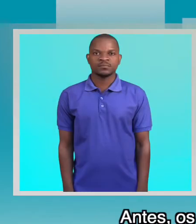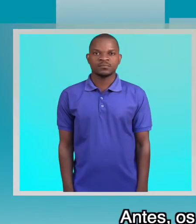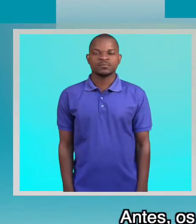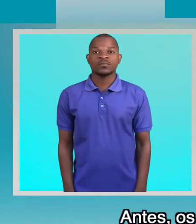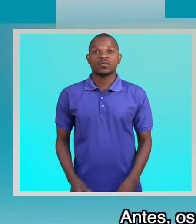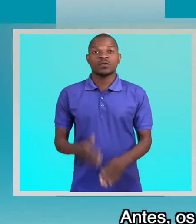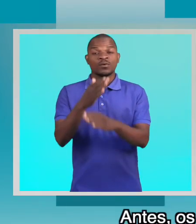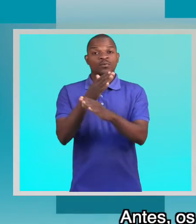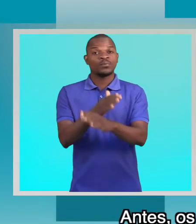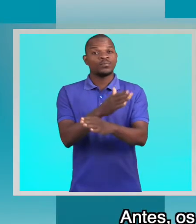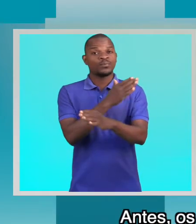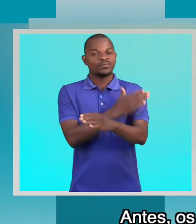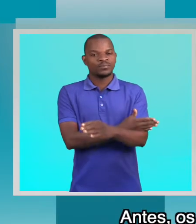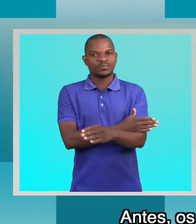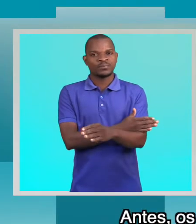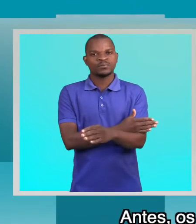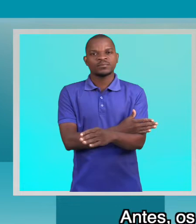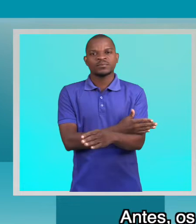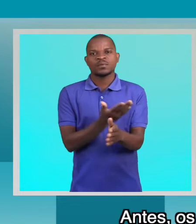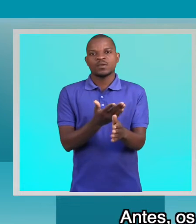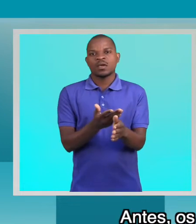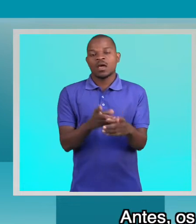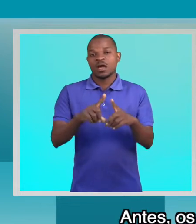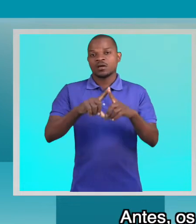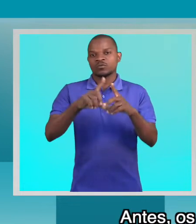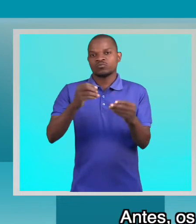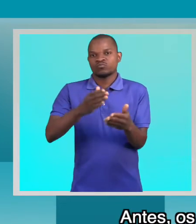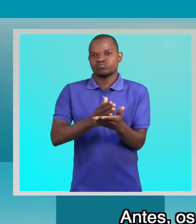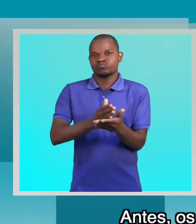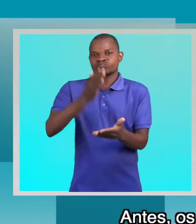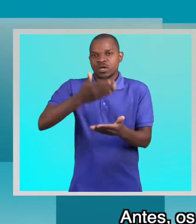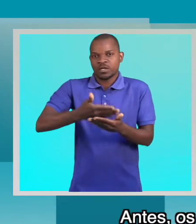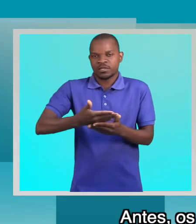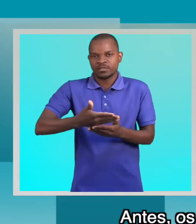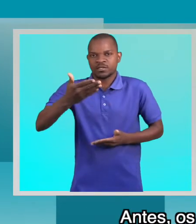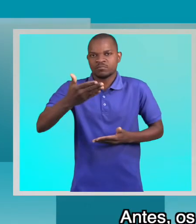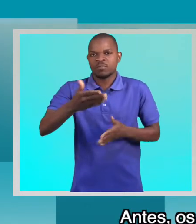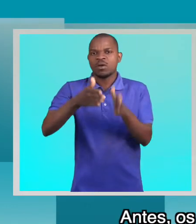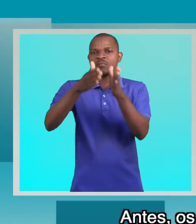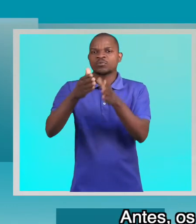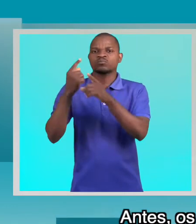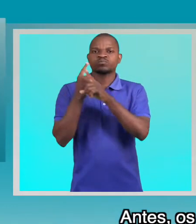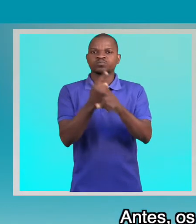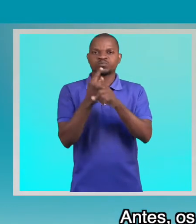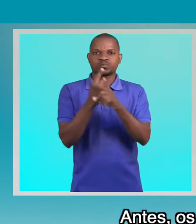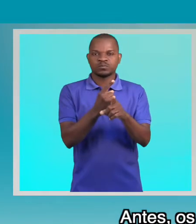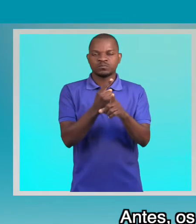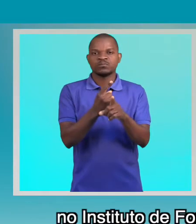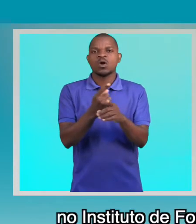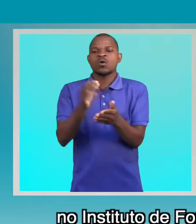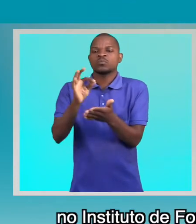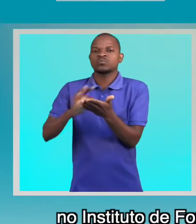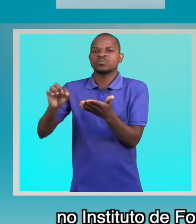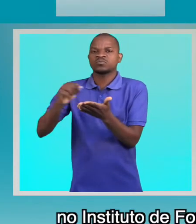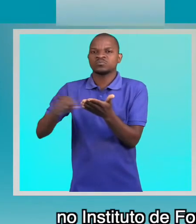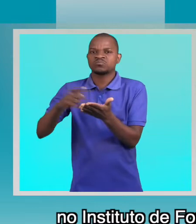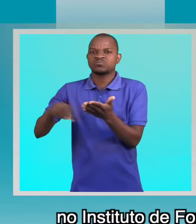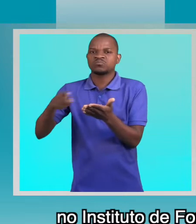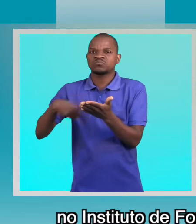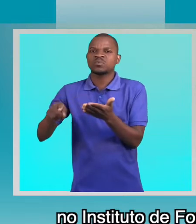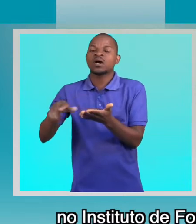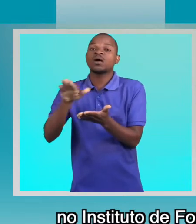Antes, os exames para os candidatos a professorado eram cogidos localmente. Nos